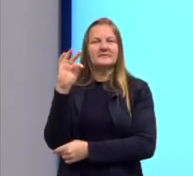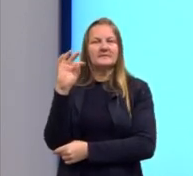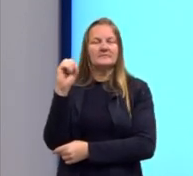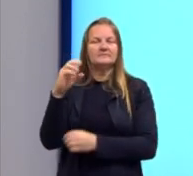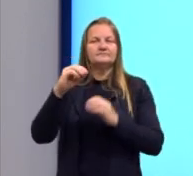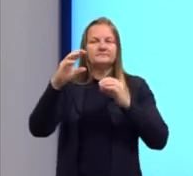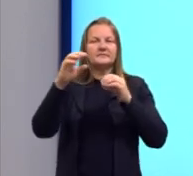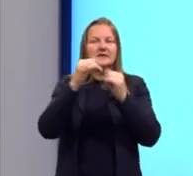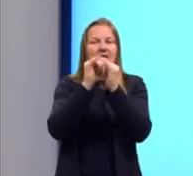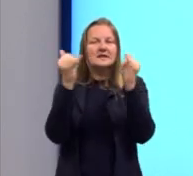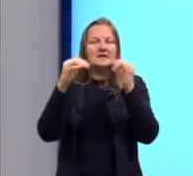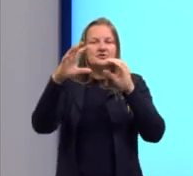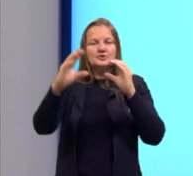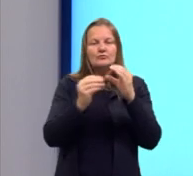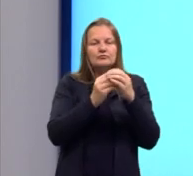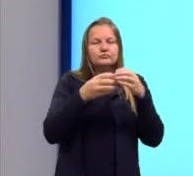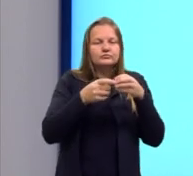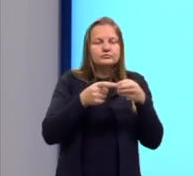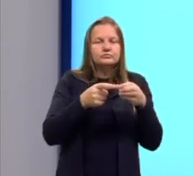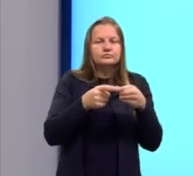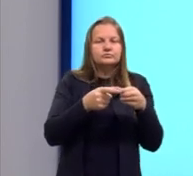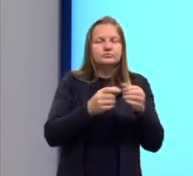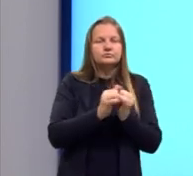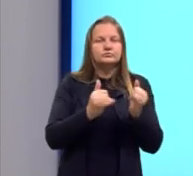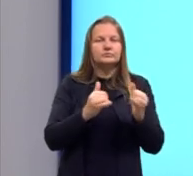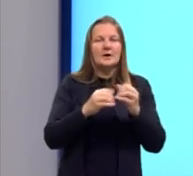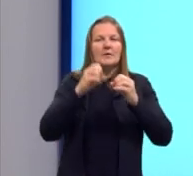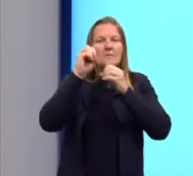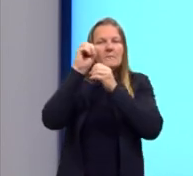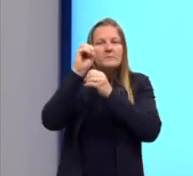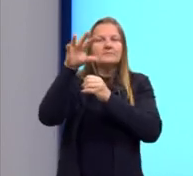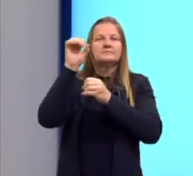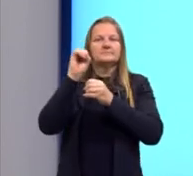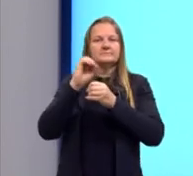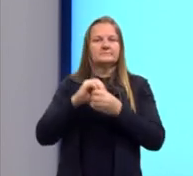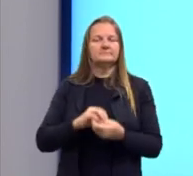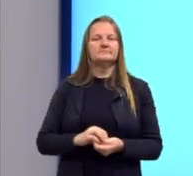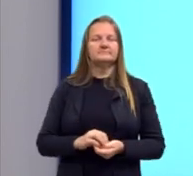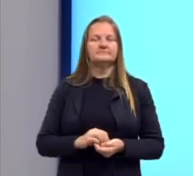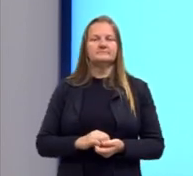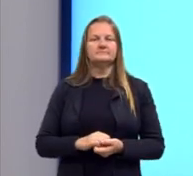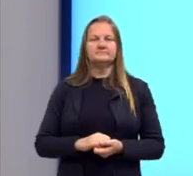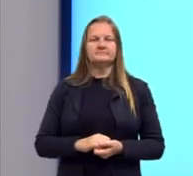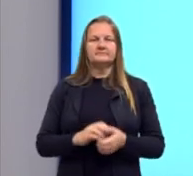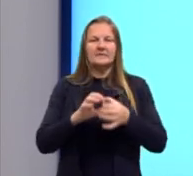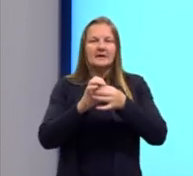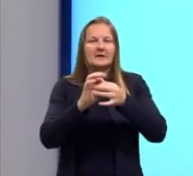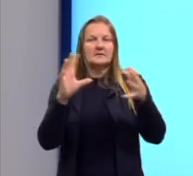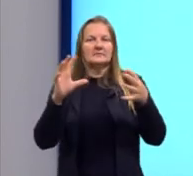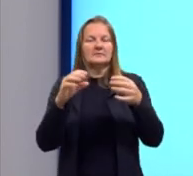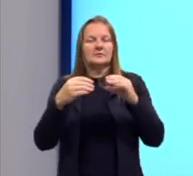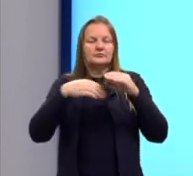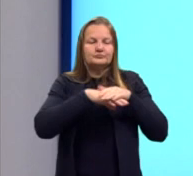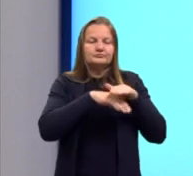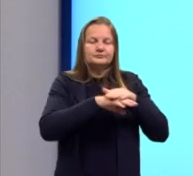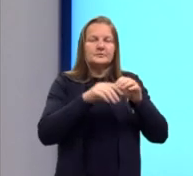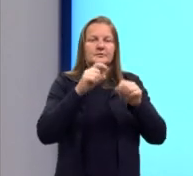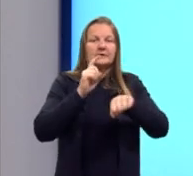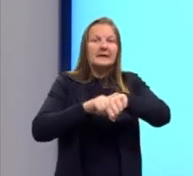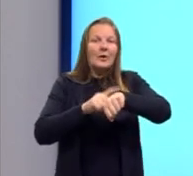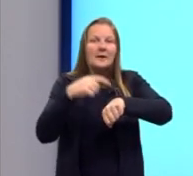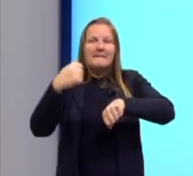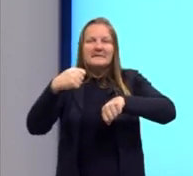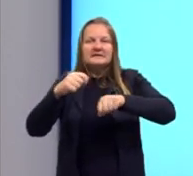armazena né uma certa quantidade de energia e ele vai liberar muito rapidamente essa energia ela fica ali armazenar ginha e